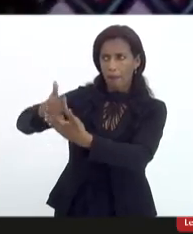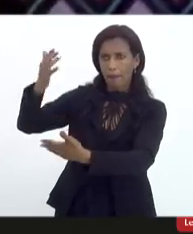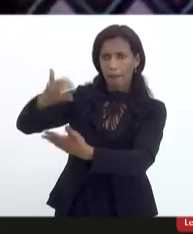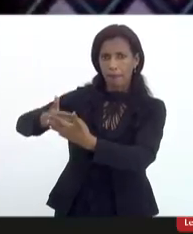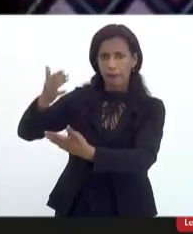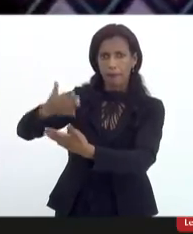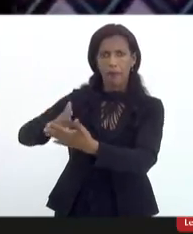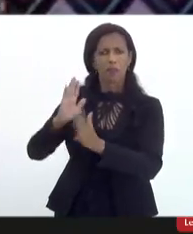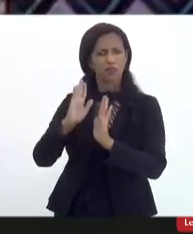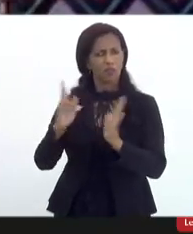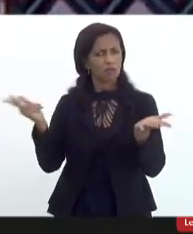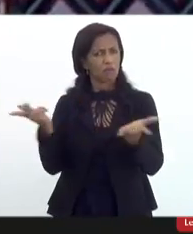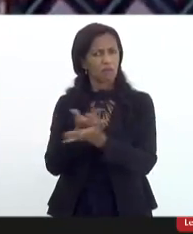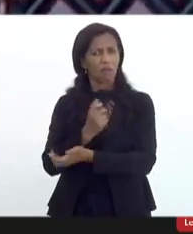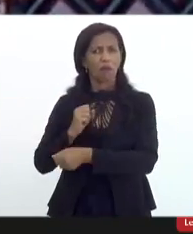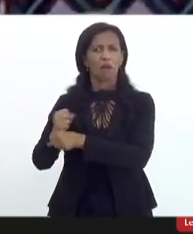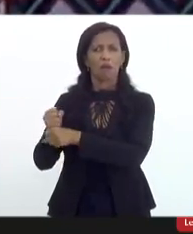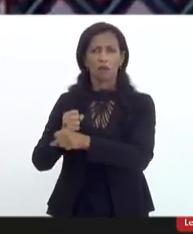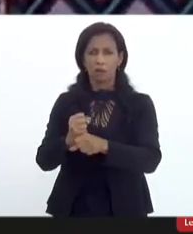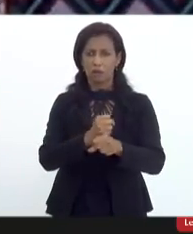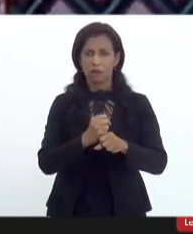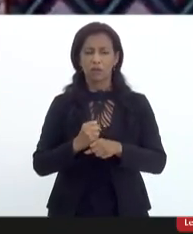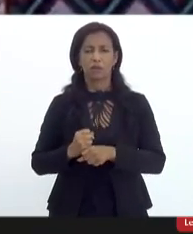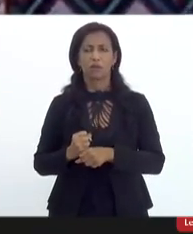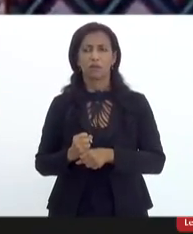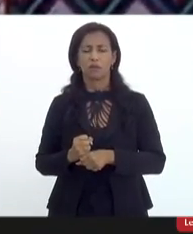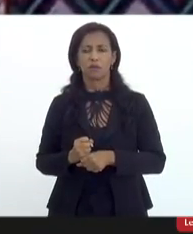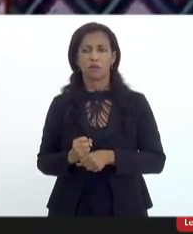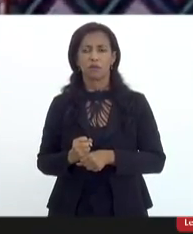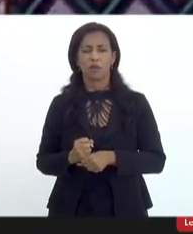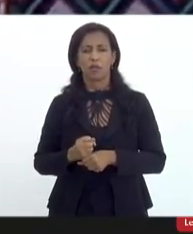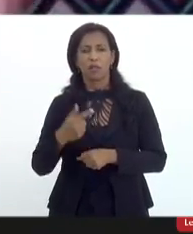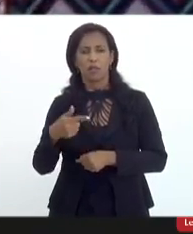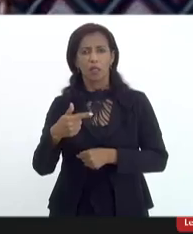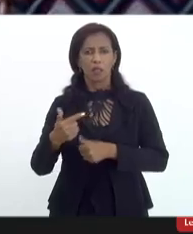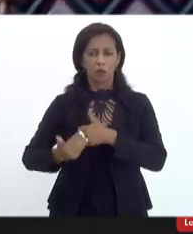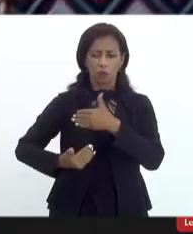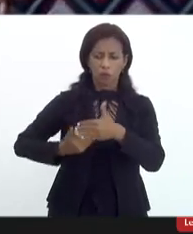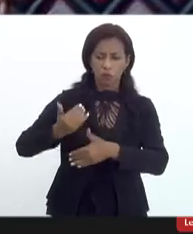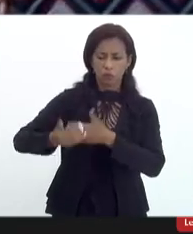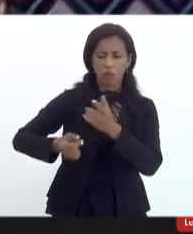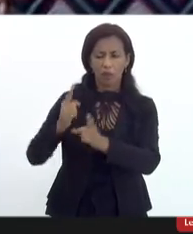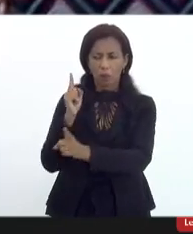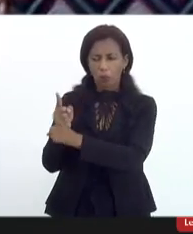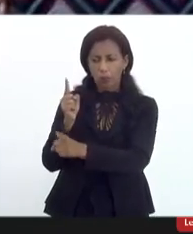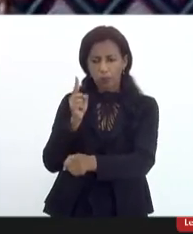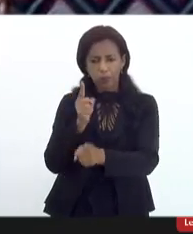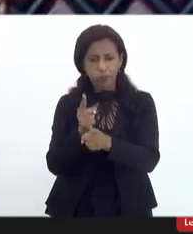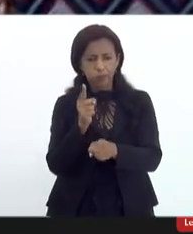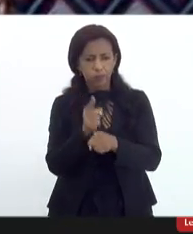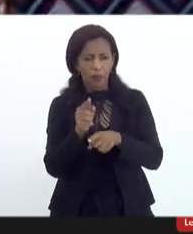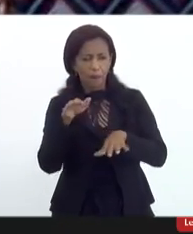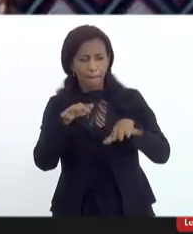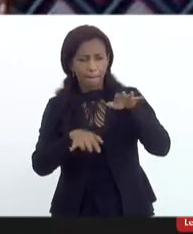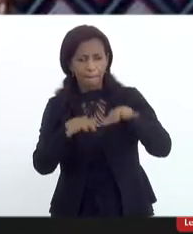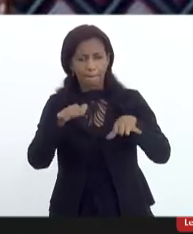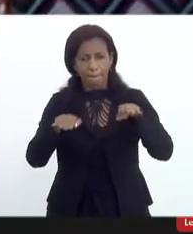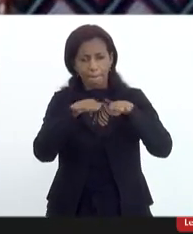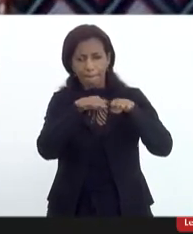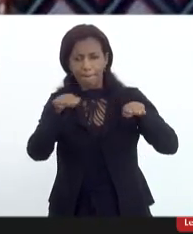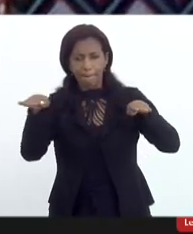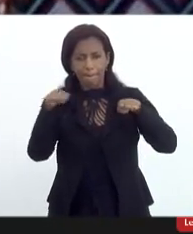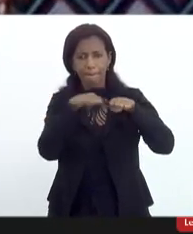realizados há muitos anos, né, que, né, no cotejo deles a gente vai encontrando uma métrica, uma